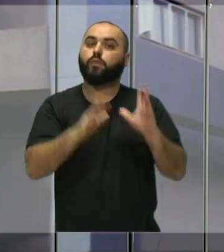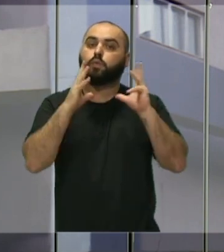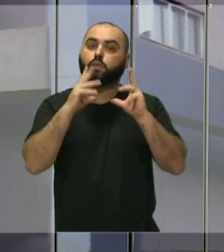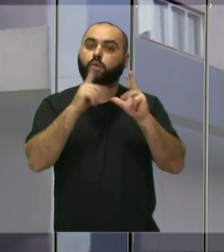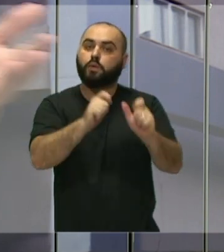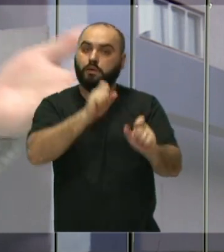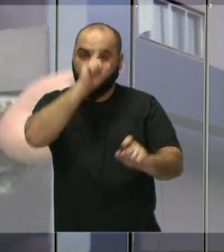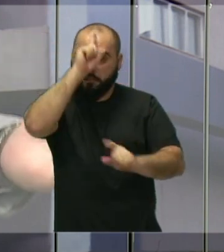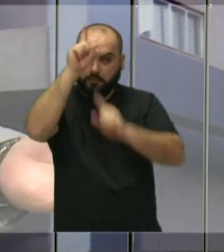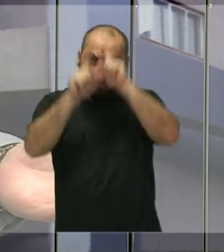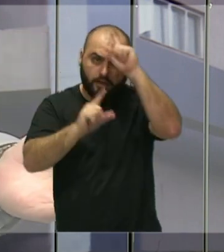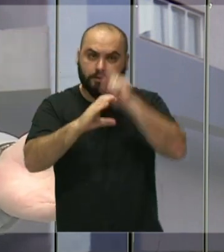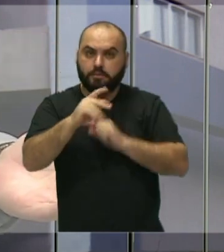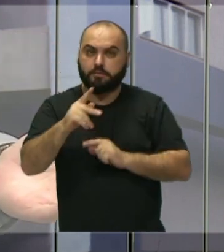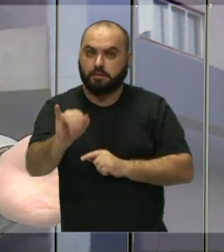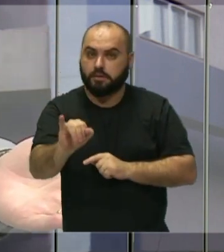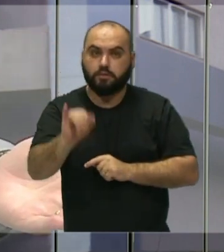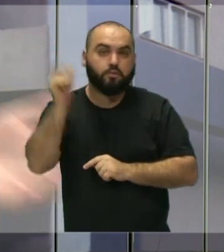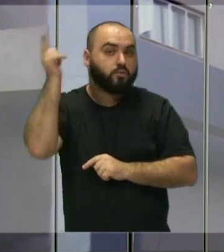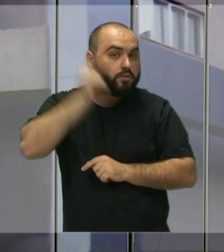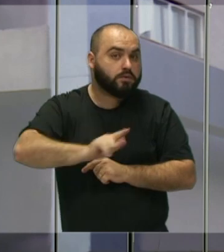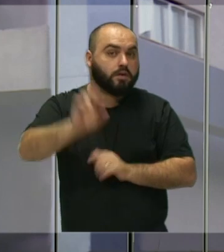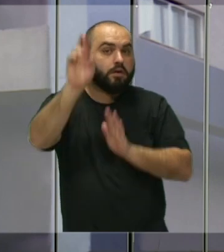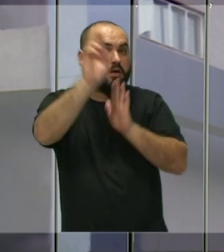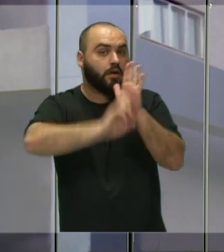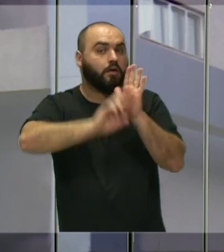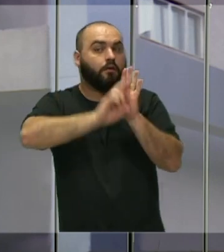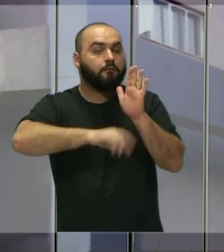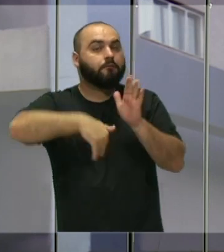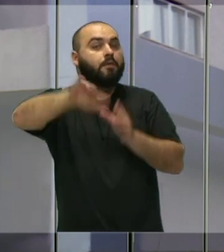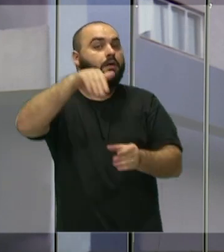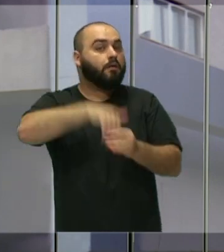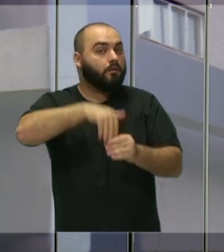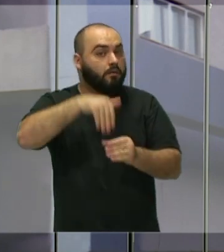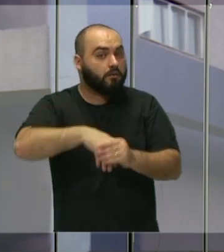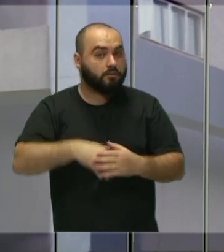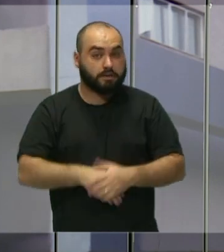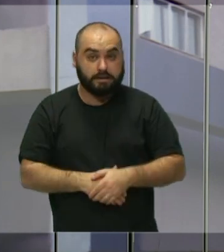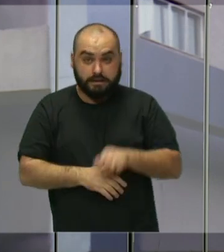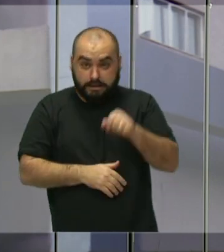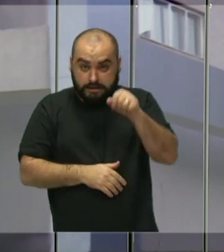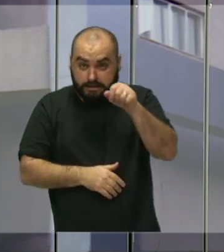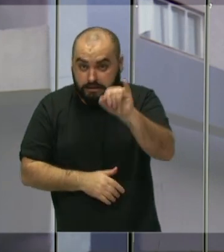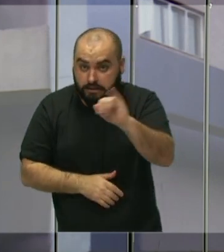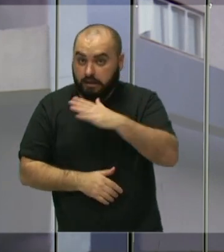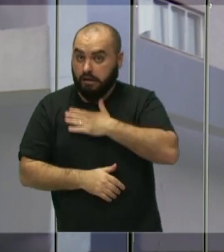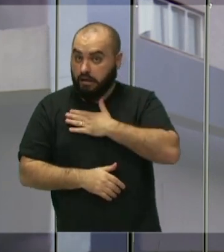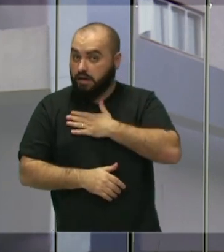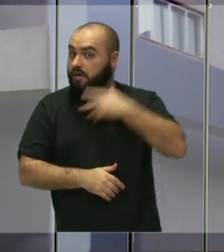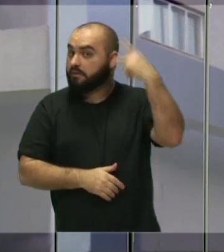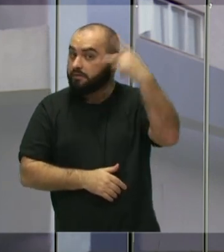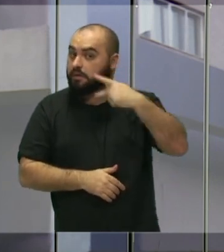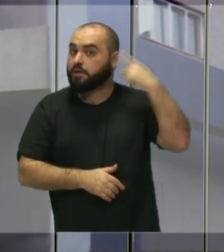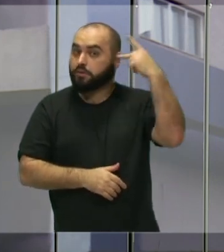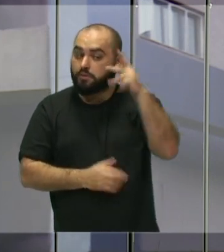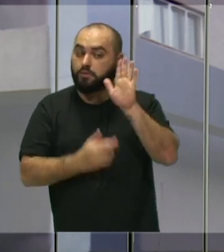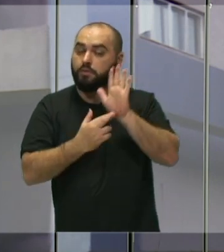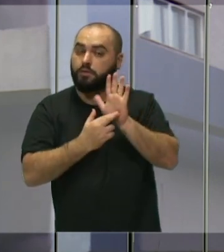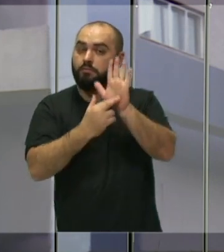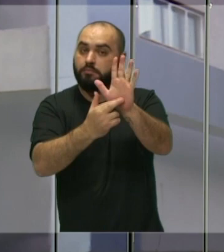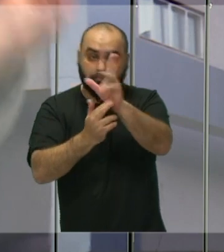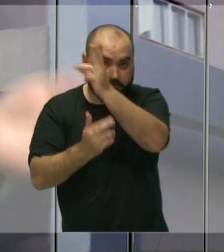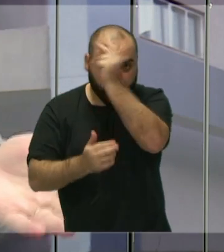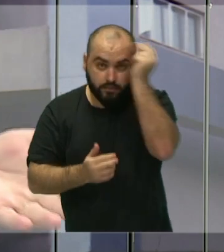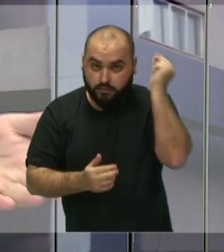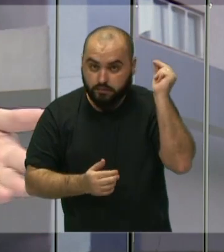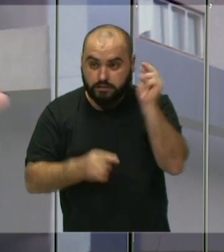da CPI para que esse relatório vá à votação. Se eu sou um vereador do governo e eu estou